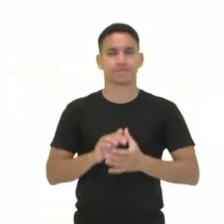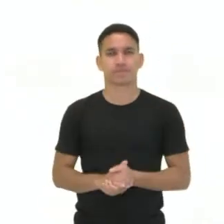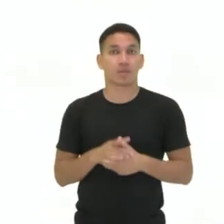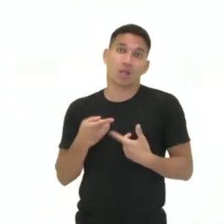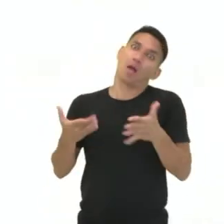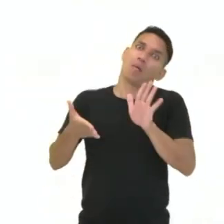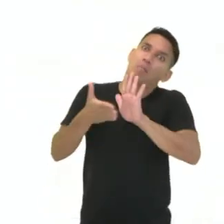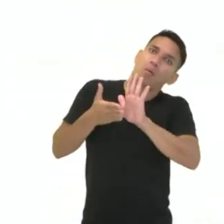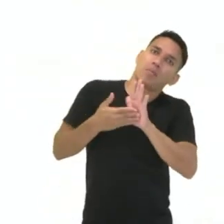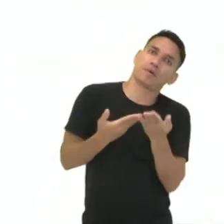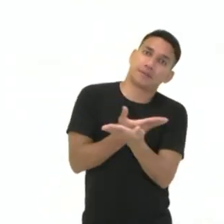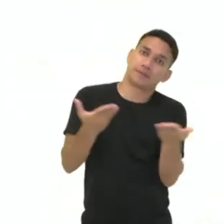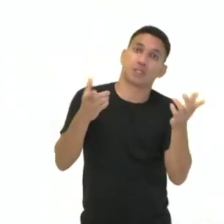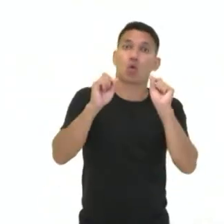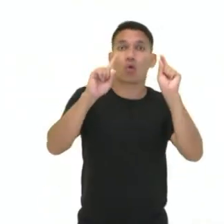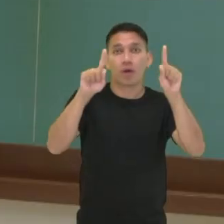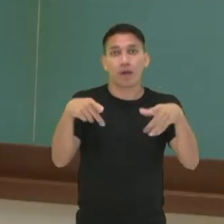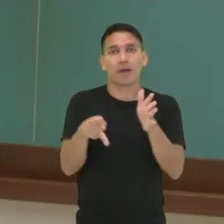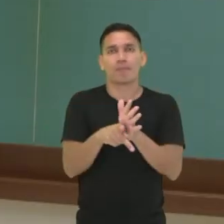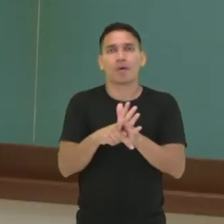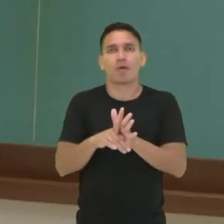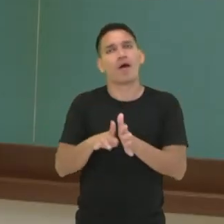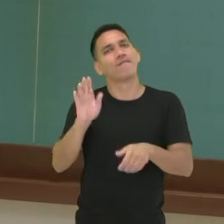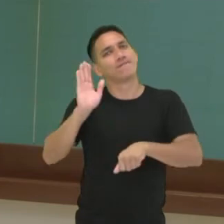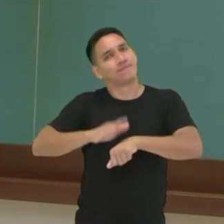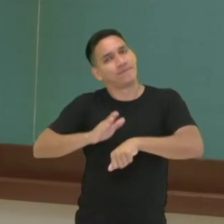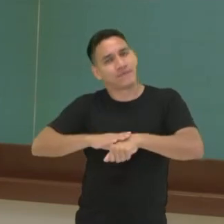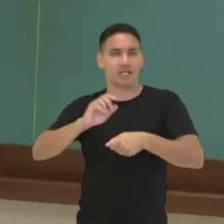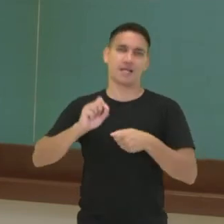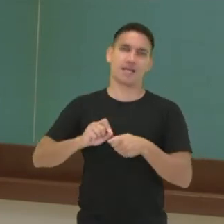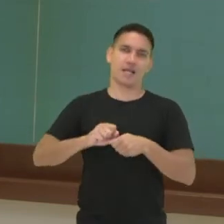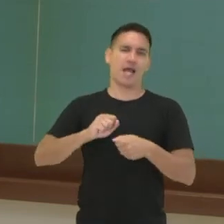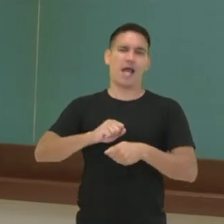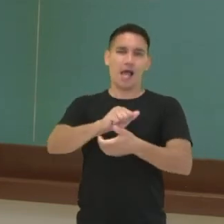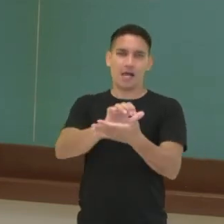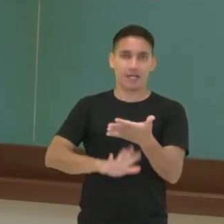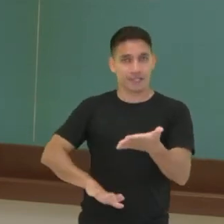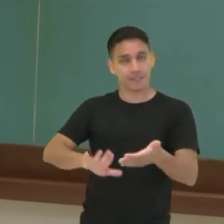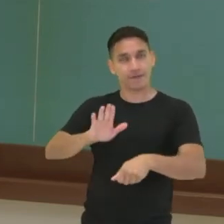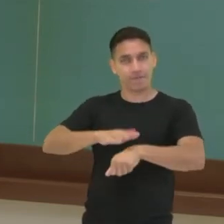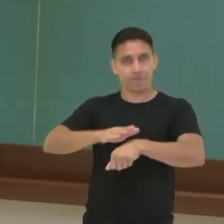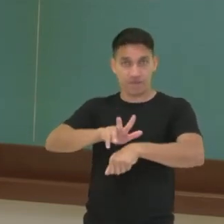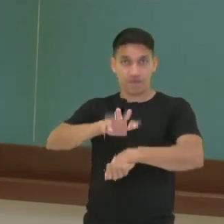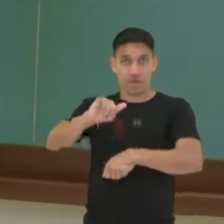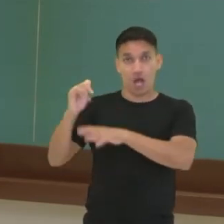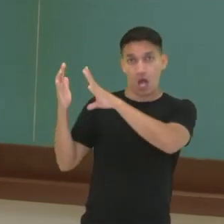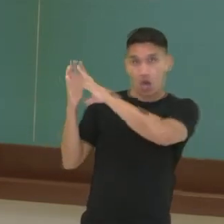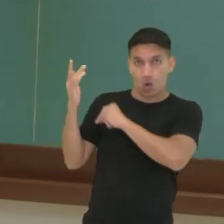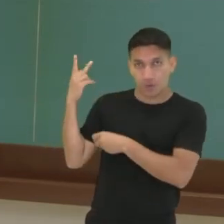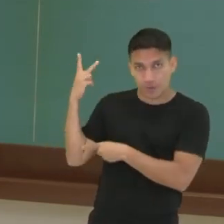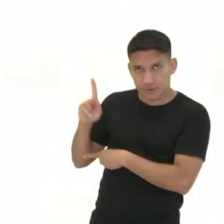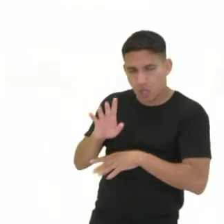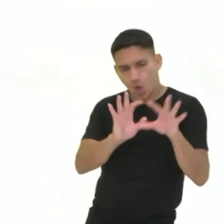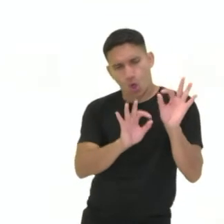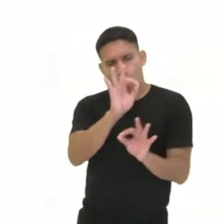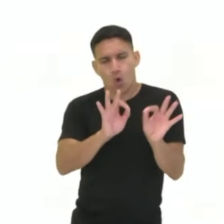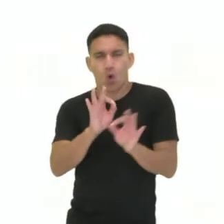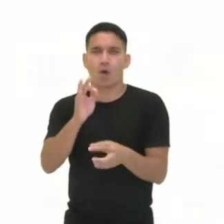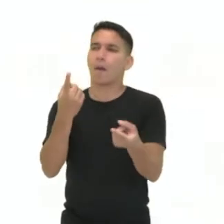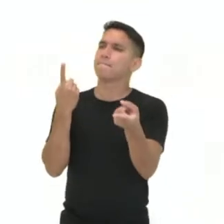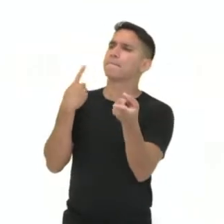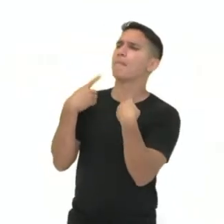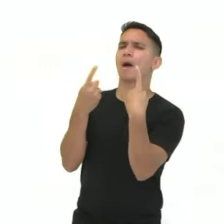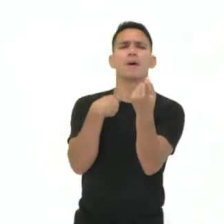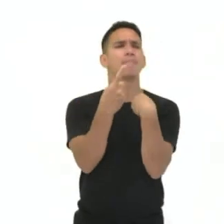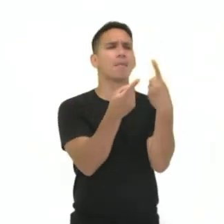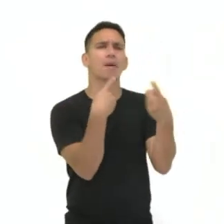minha proposta para vocês, tarefinha, mão na massa, vou deixar uns minutinhos para vocês anotarem. Então, organize um debate com a sua